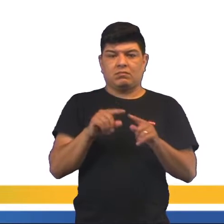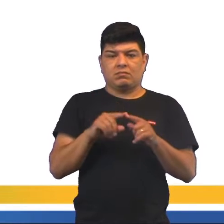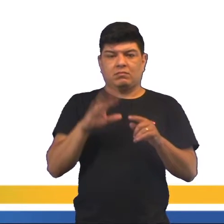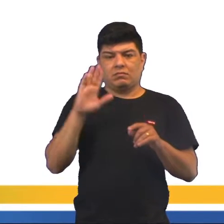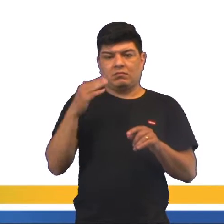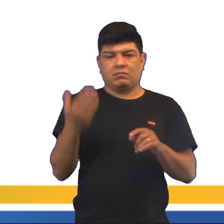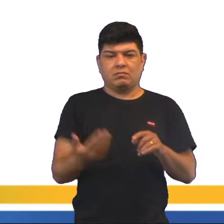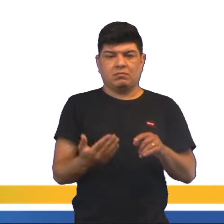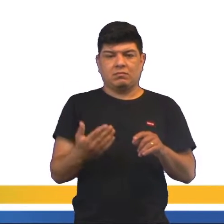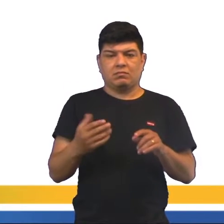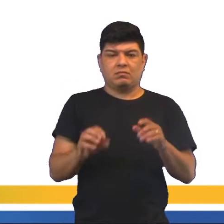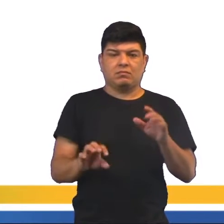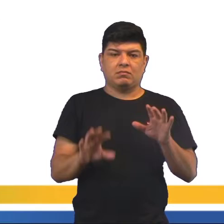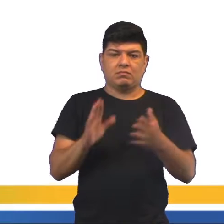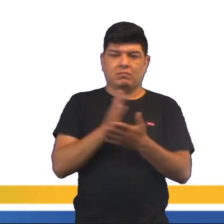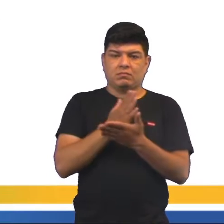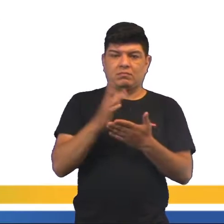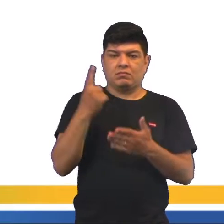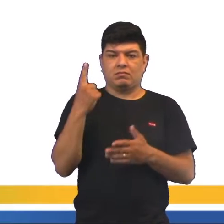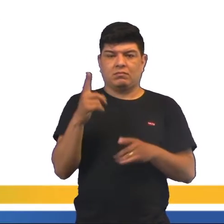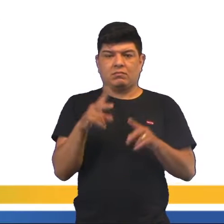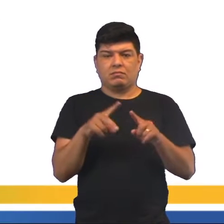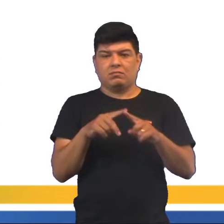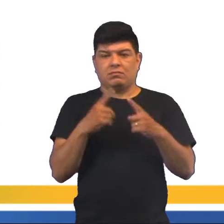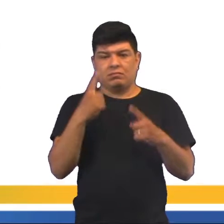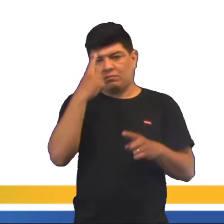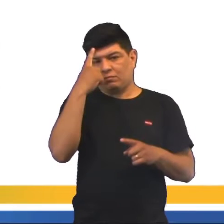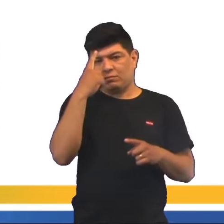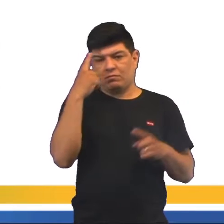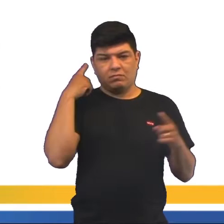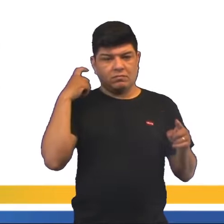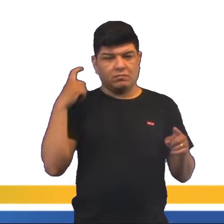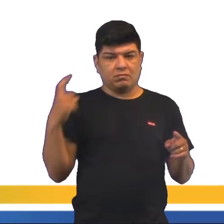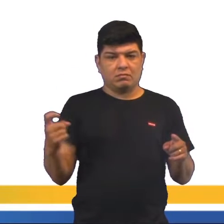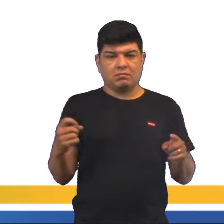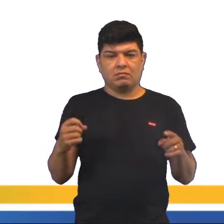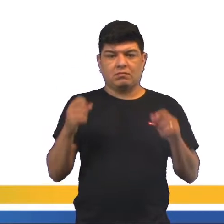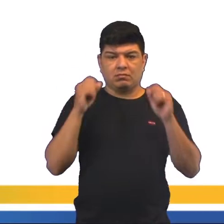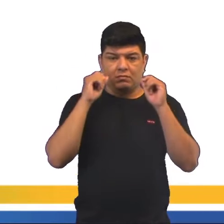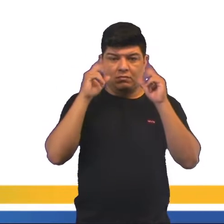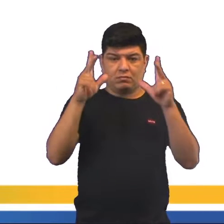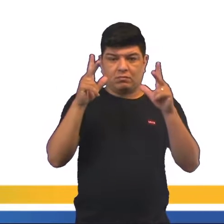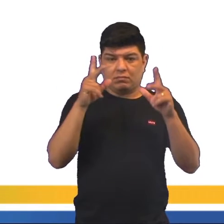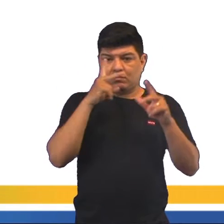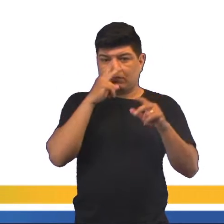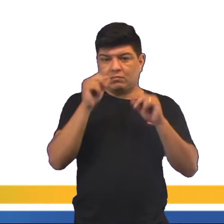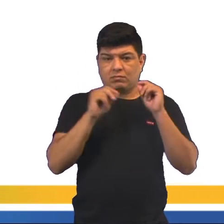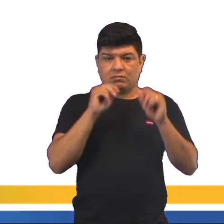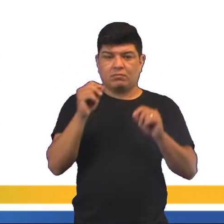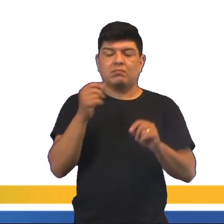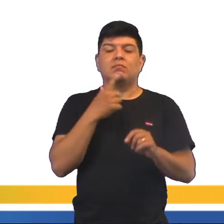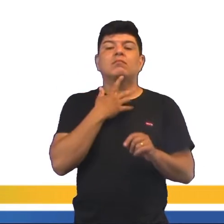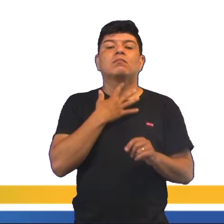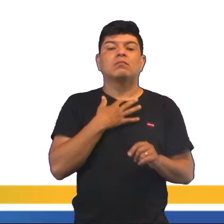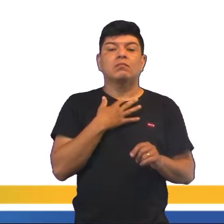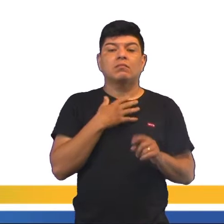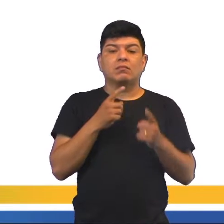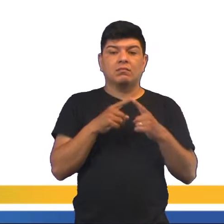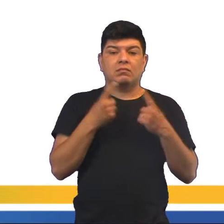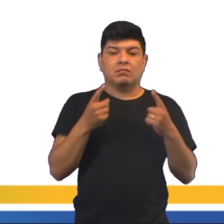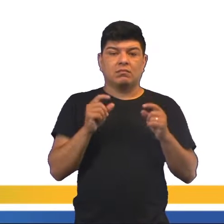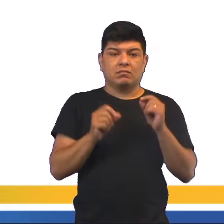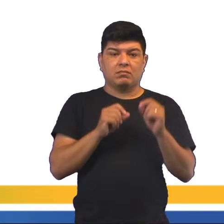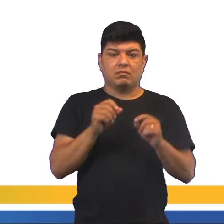da pesquisa, salvo em honrosas exceções. O som desperta pouco interesse,